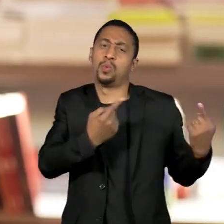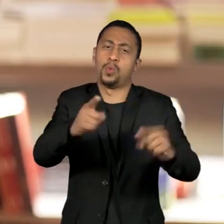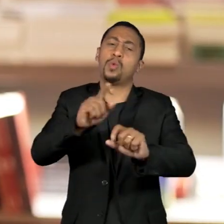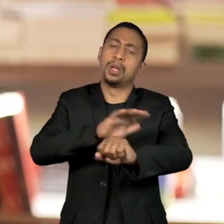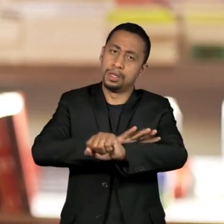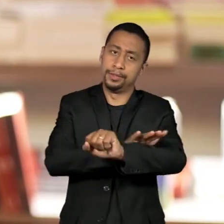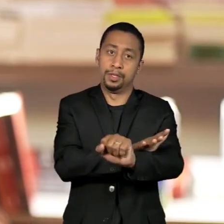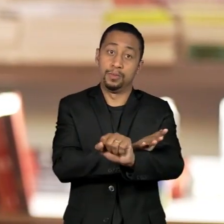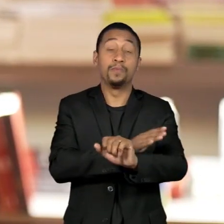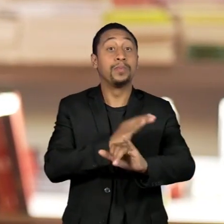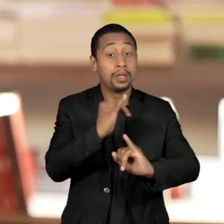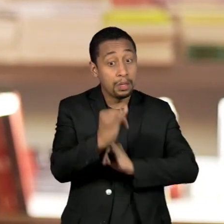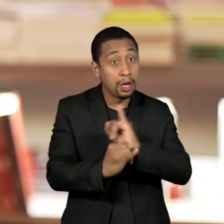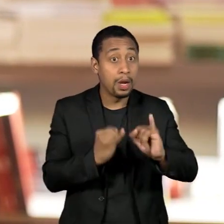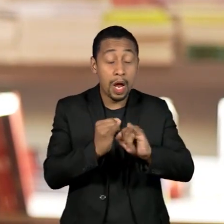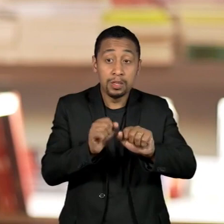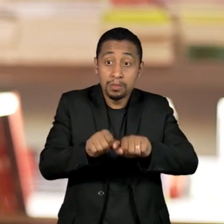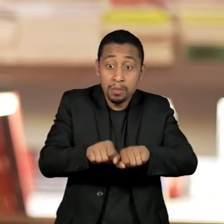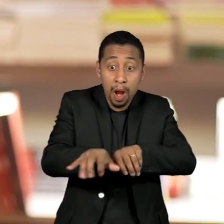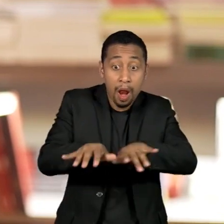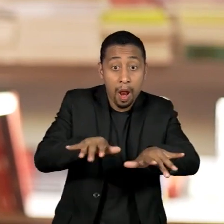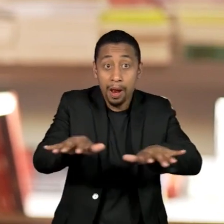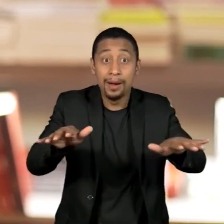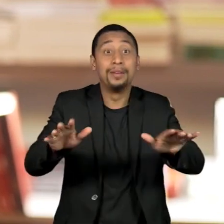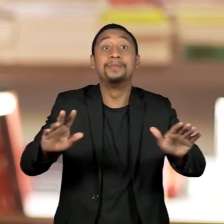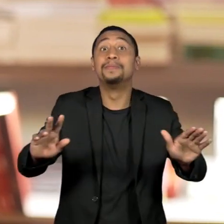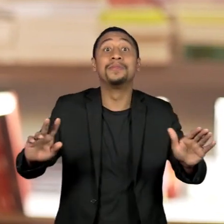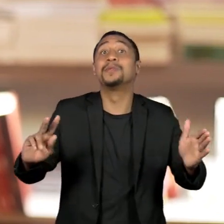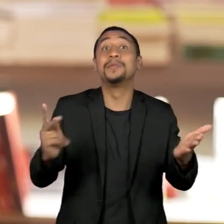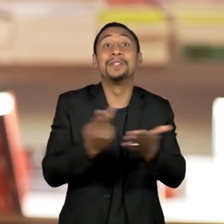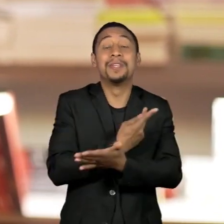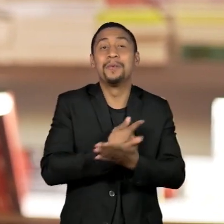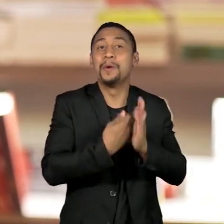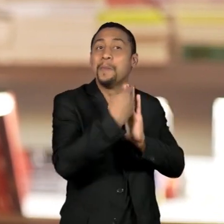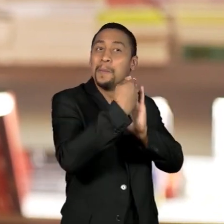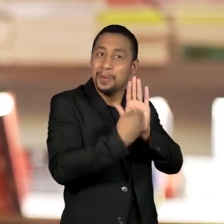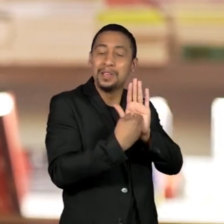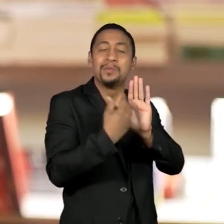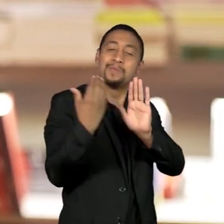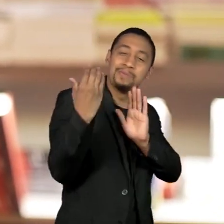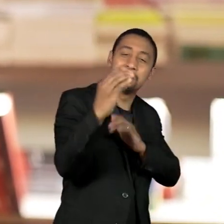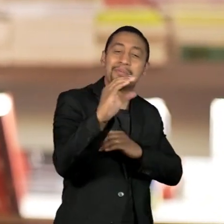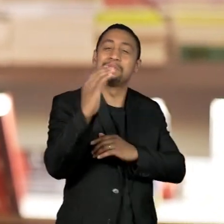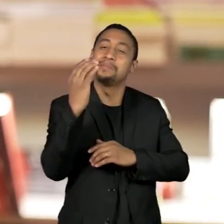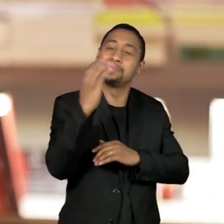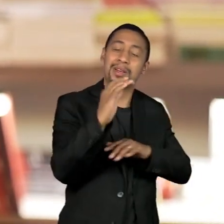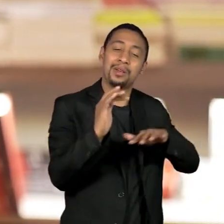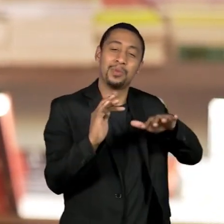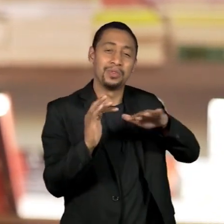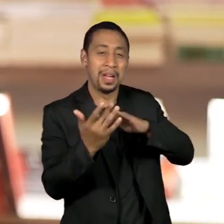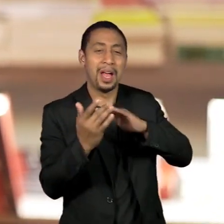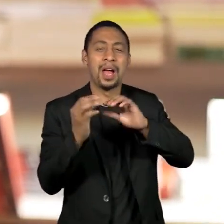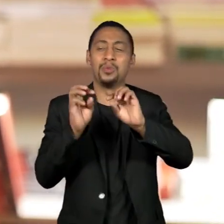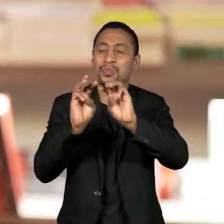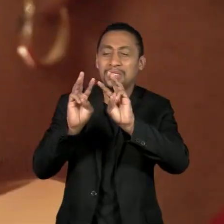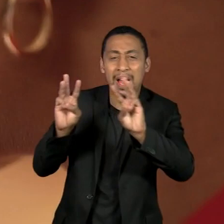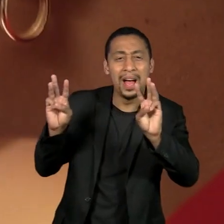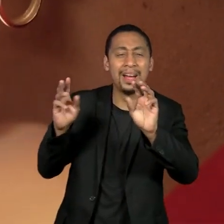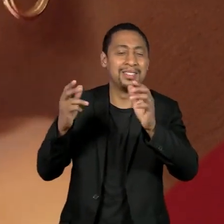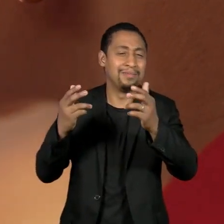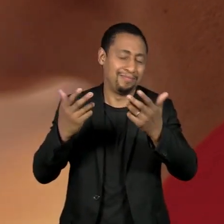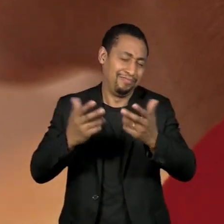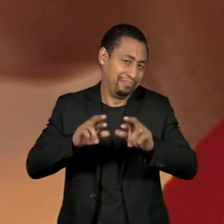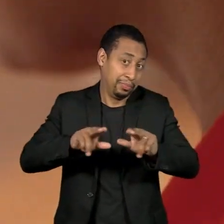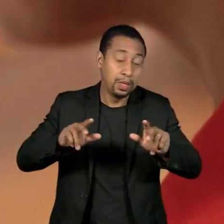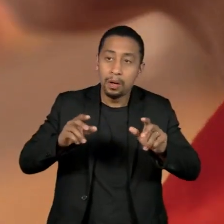da internet, a partir do momento que eu comecei a publicar textos nas redes sociais, em sites de notícia, e comecei a